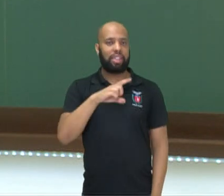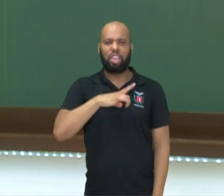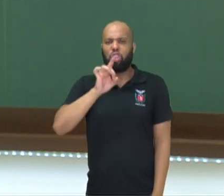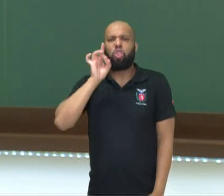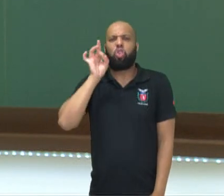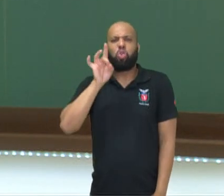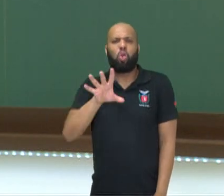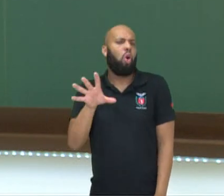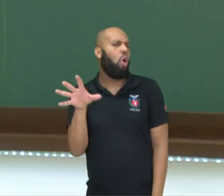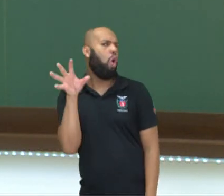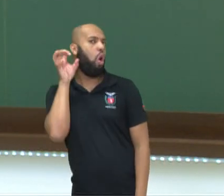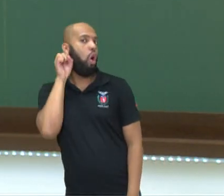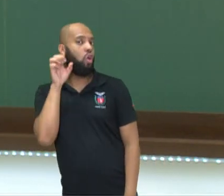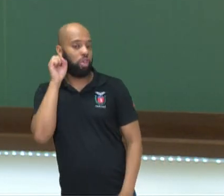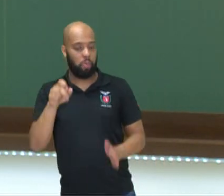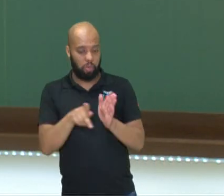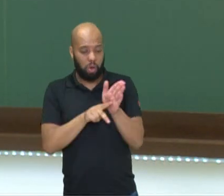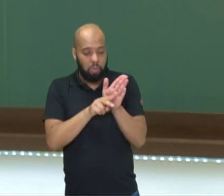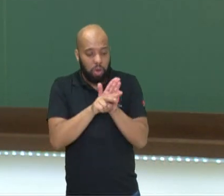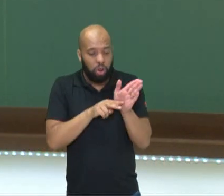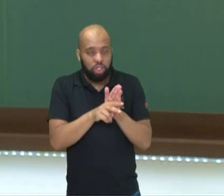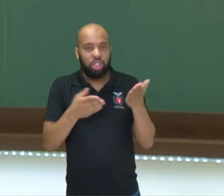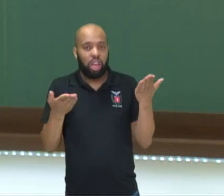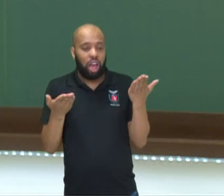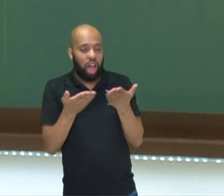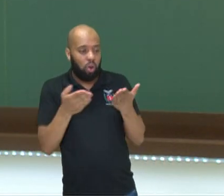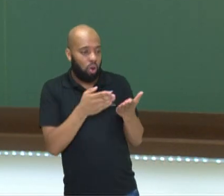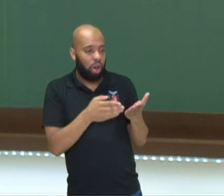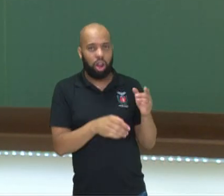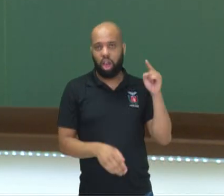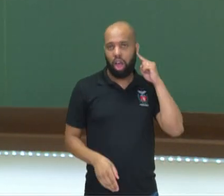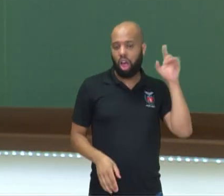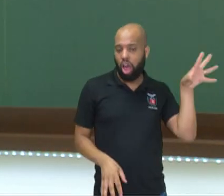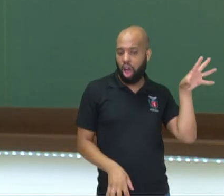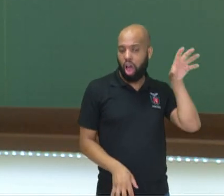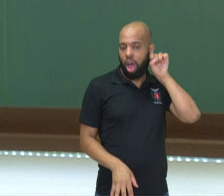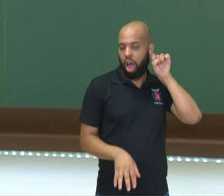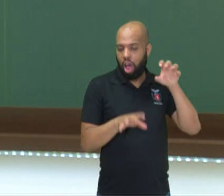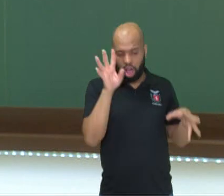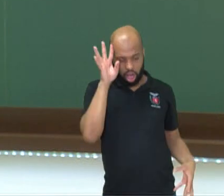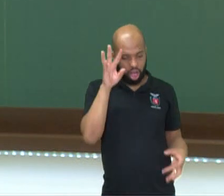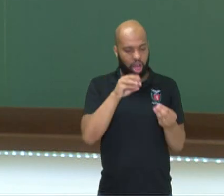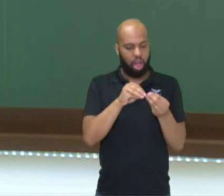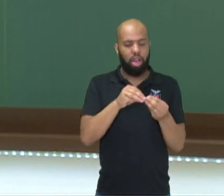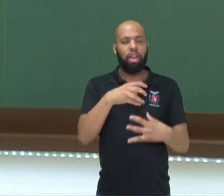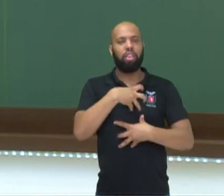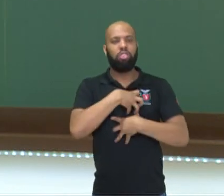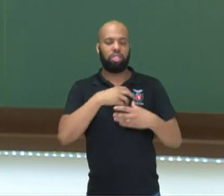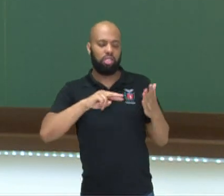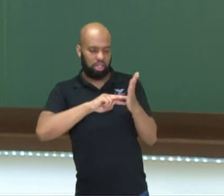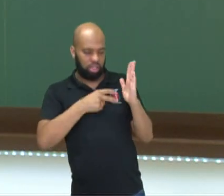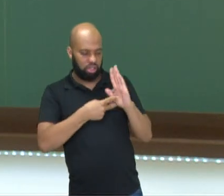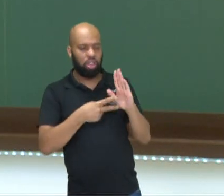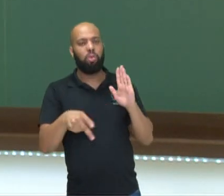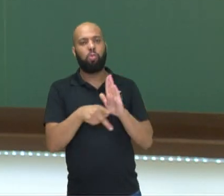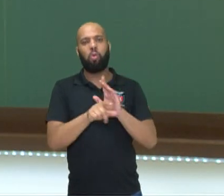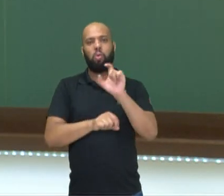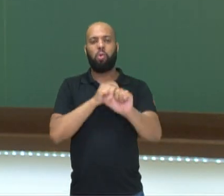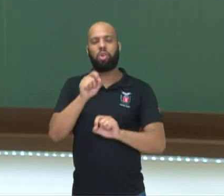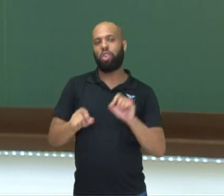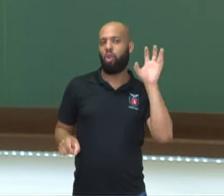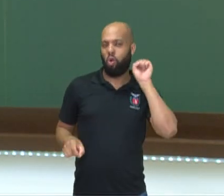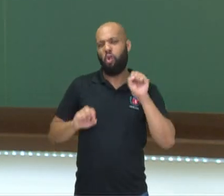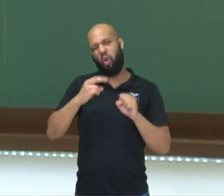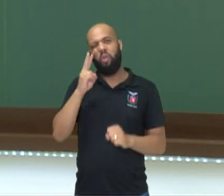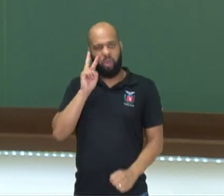ação natural, a escuta é uma ação de criar sentido para aquilo que se